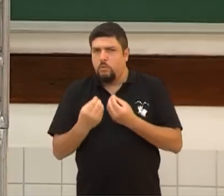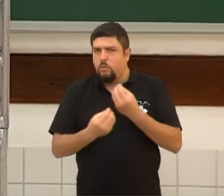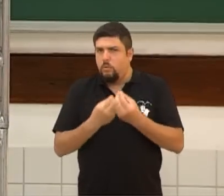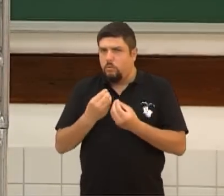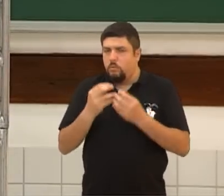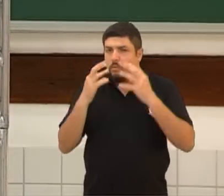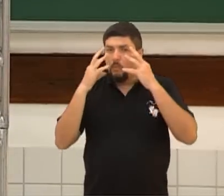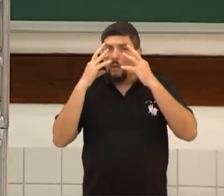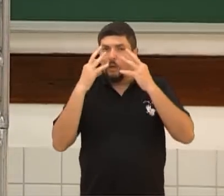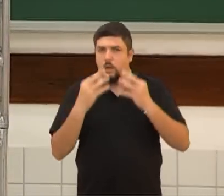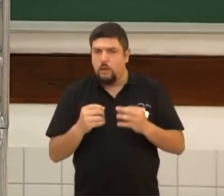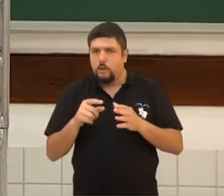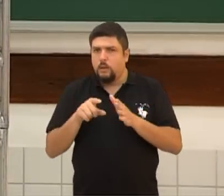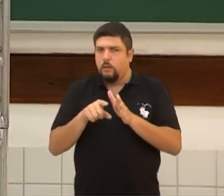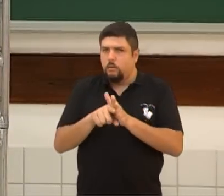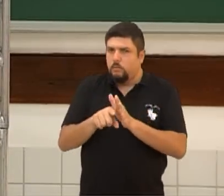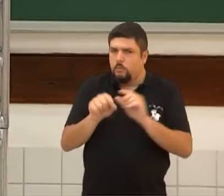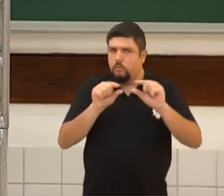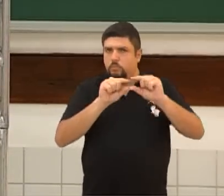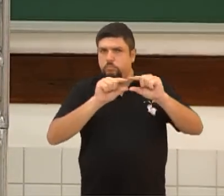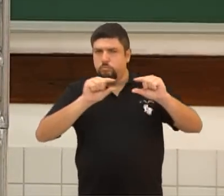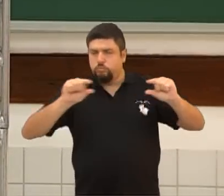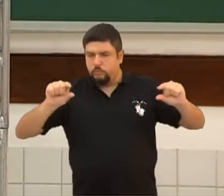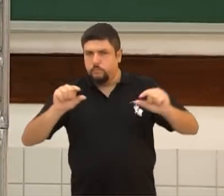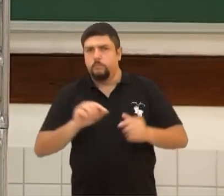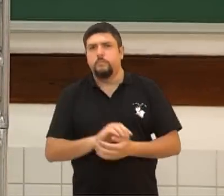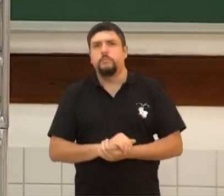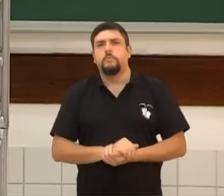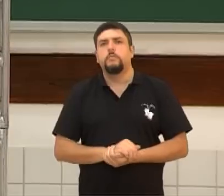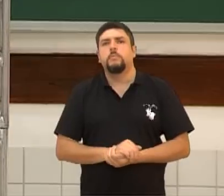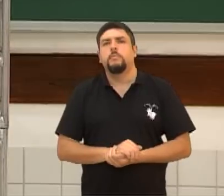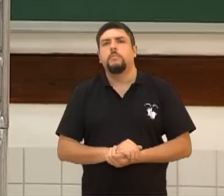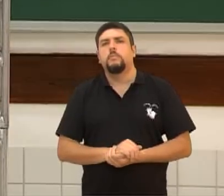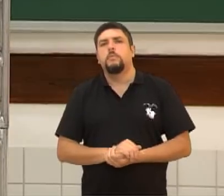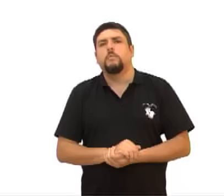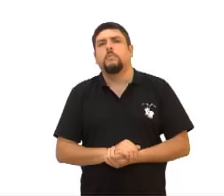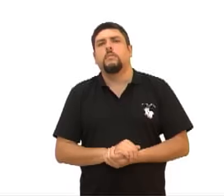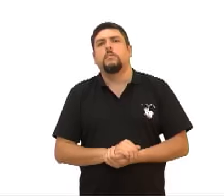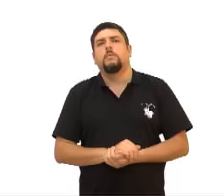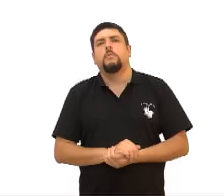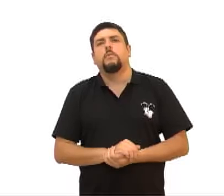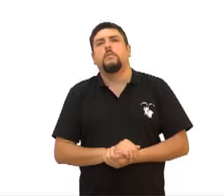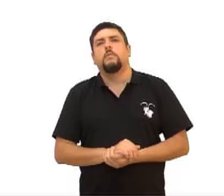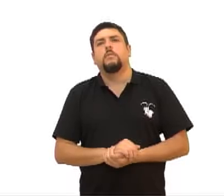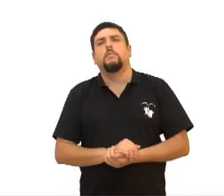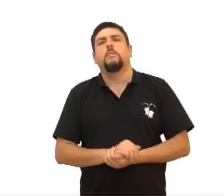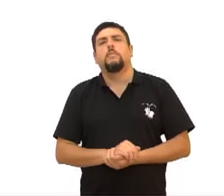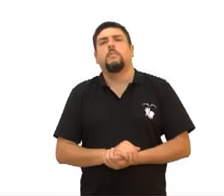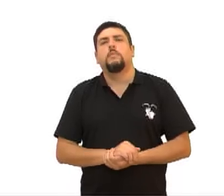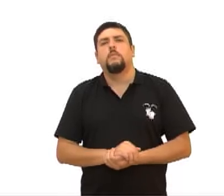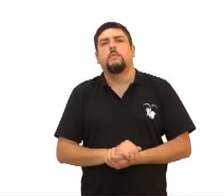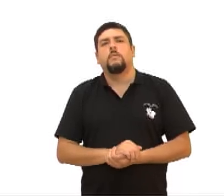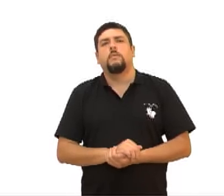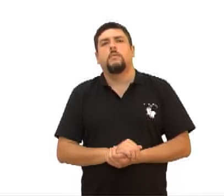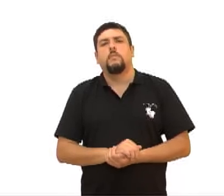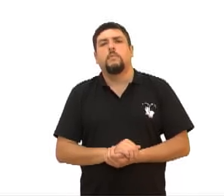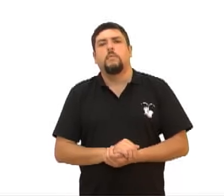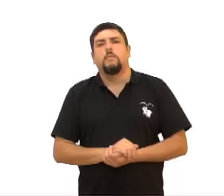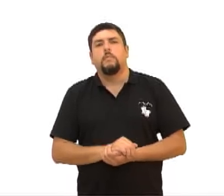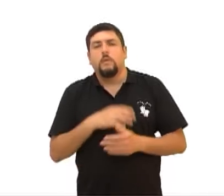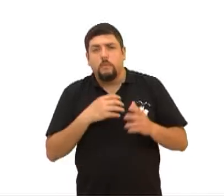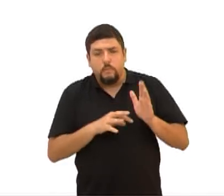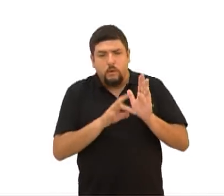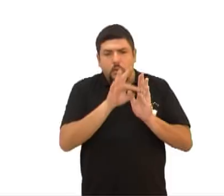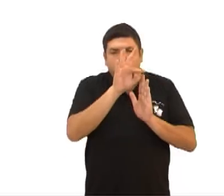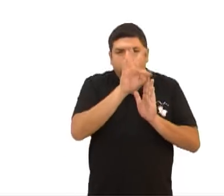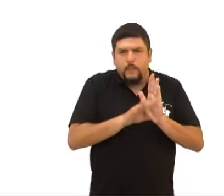a prestar atenção no nosso enunciado da atividade número 7. Então, acompanhe aqui comigo. Então, além dos textos